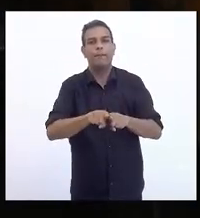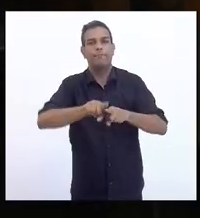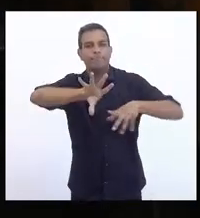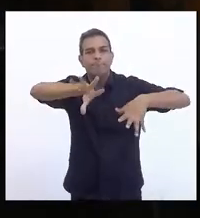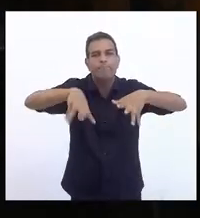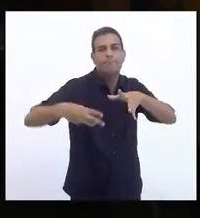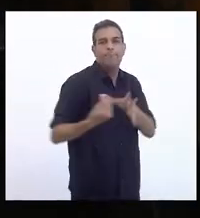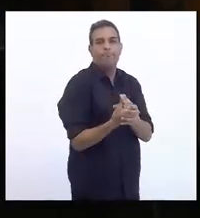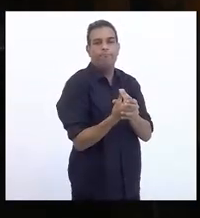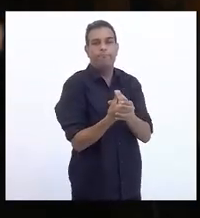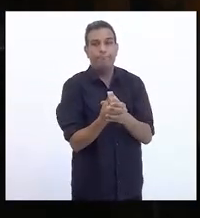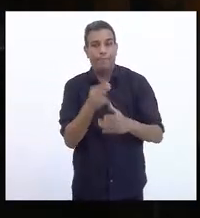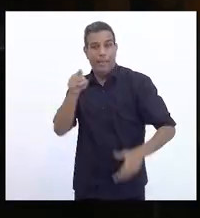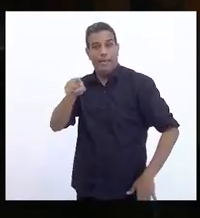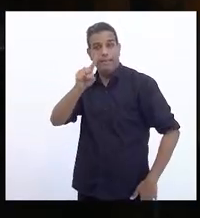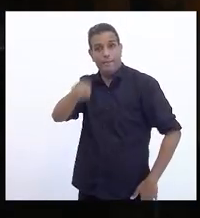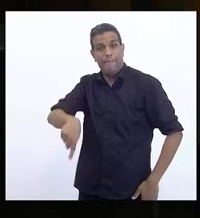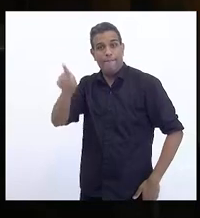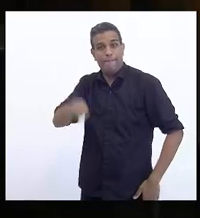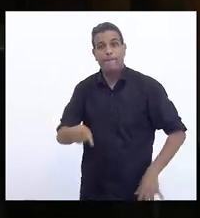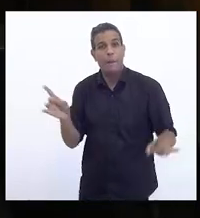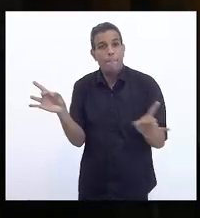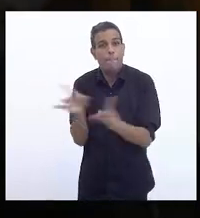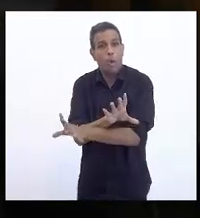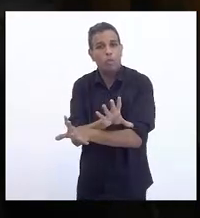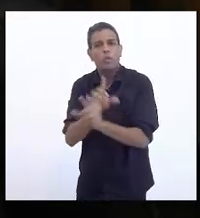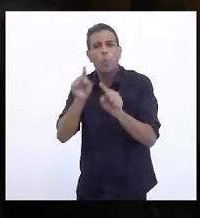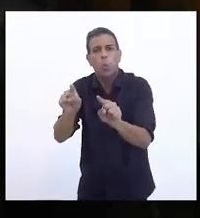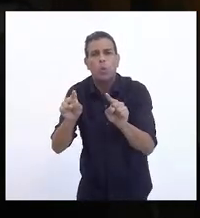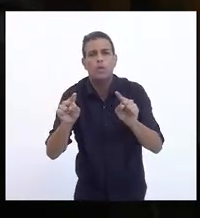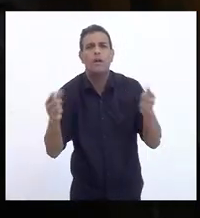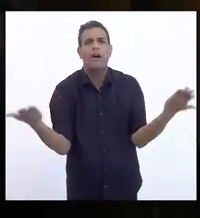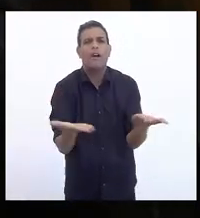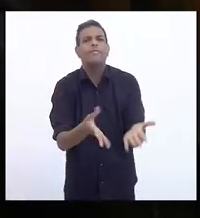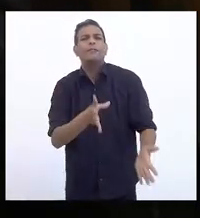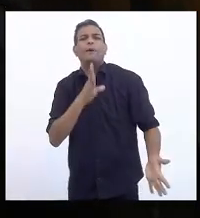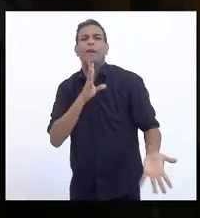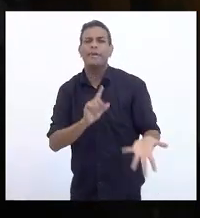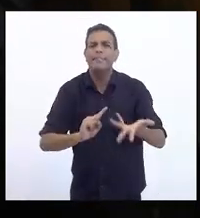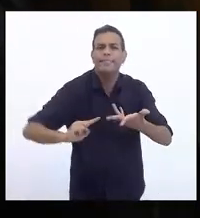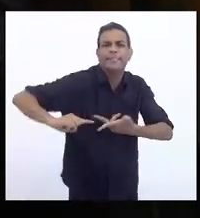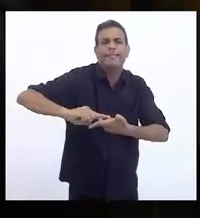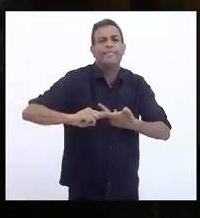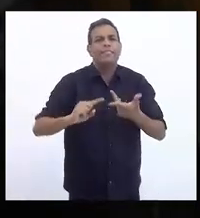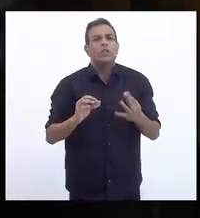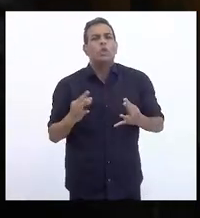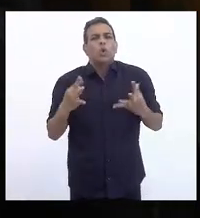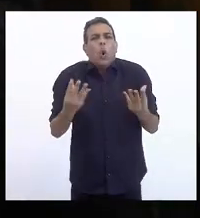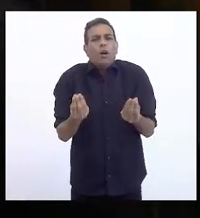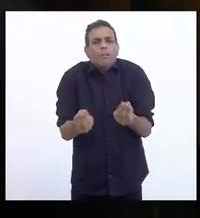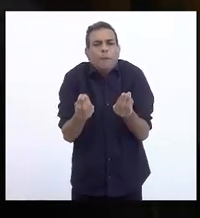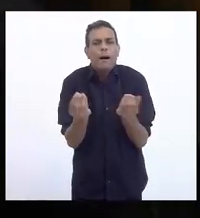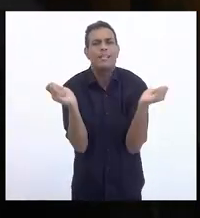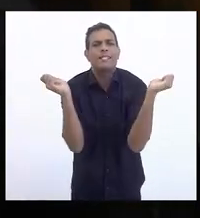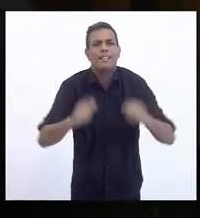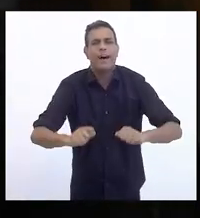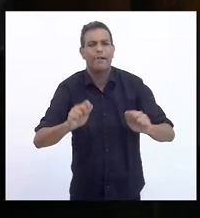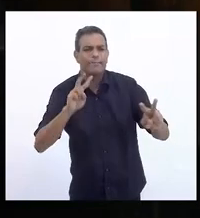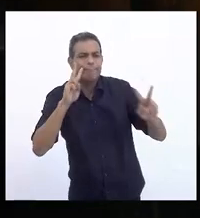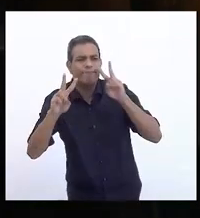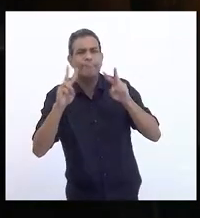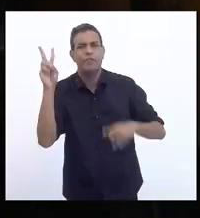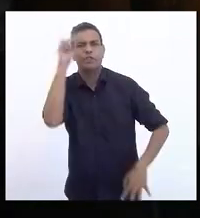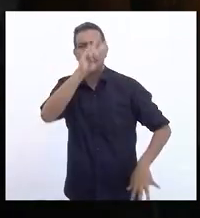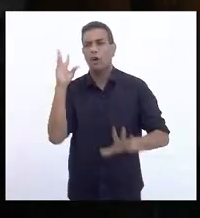incorporada tem que ser extinta. E eu quero dizer que eu conheço razoavelmente bem a história